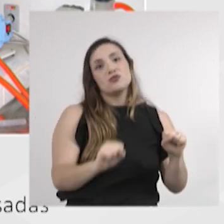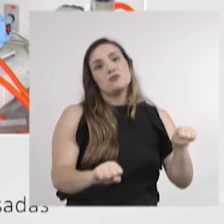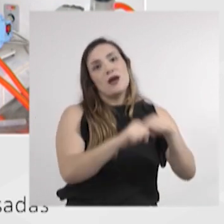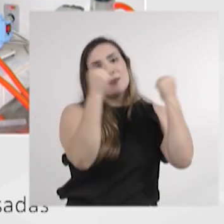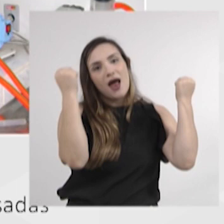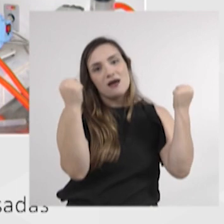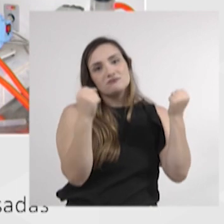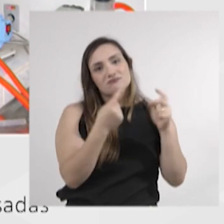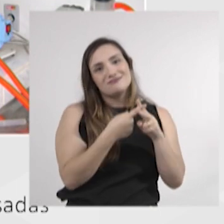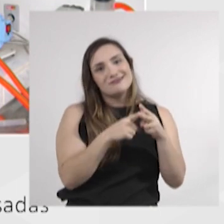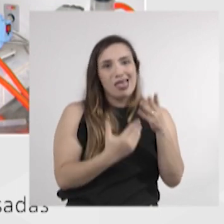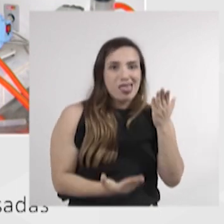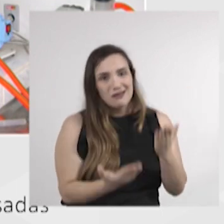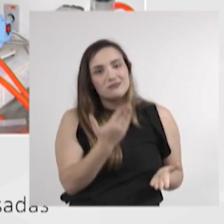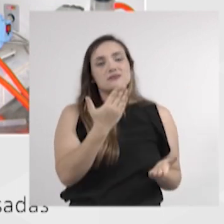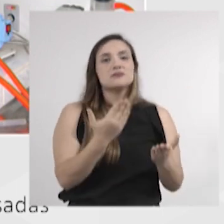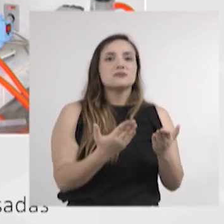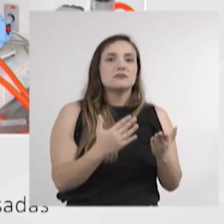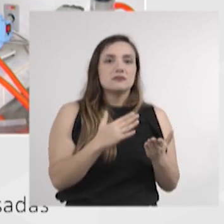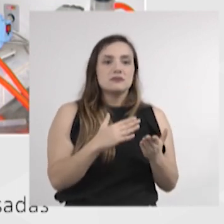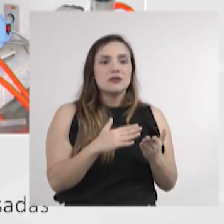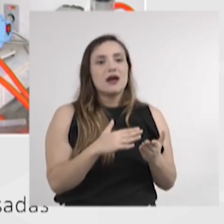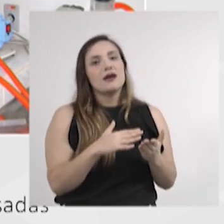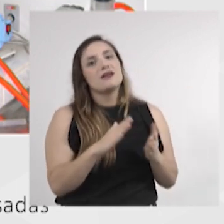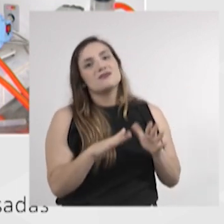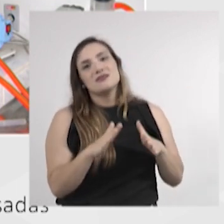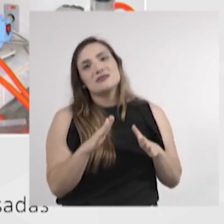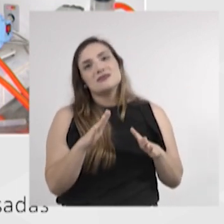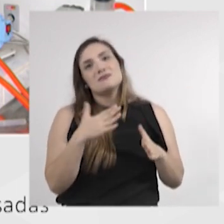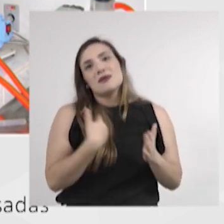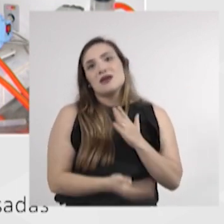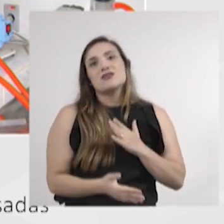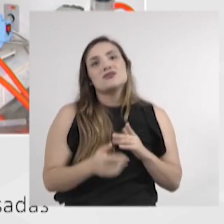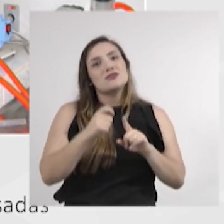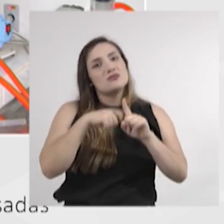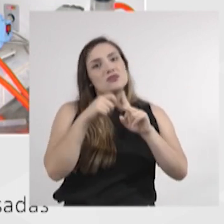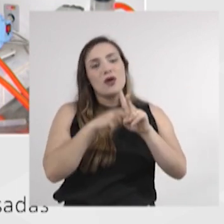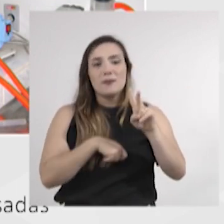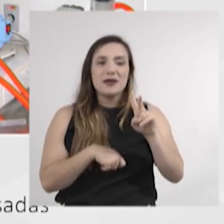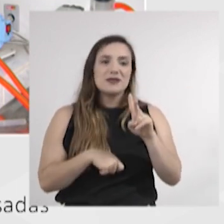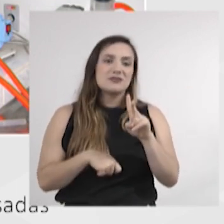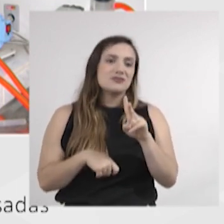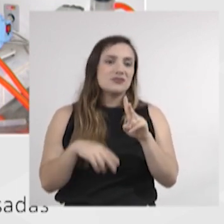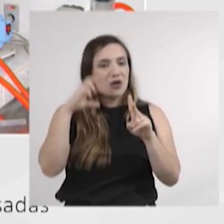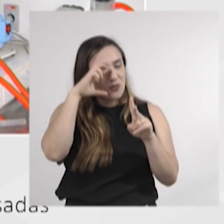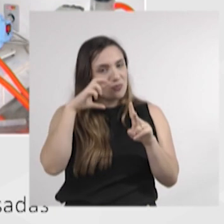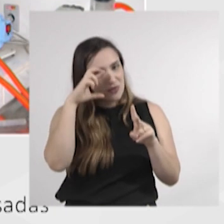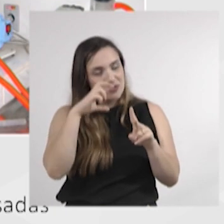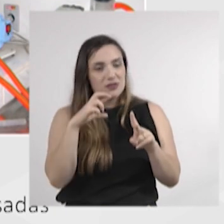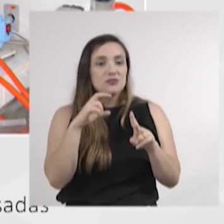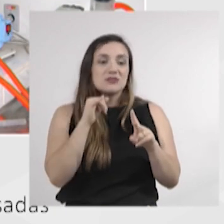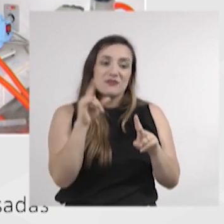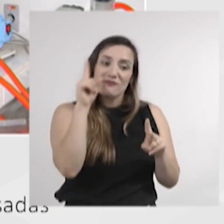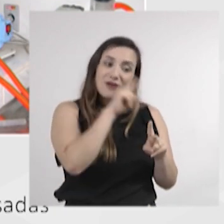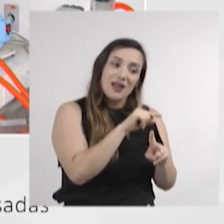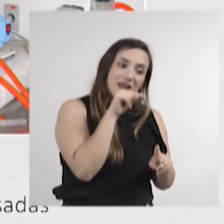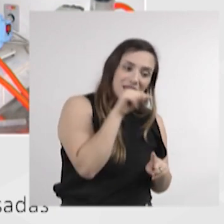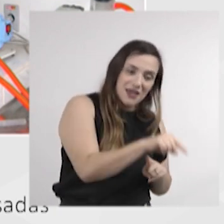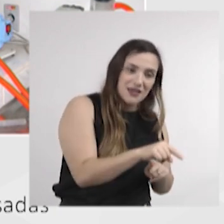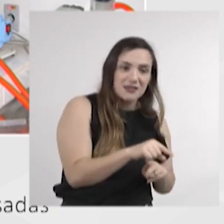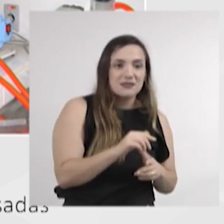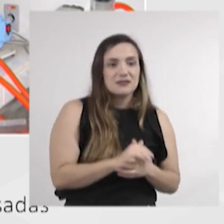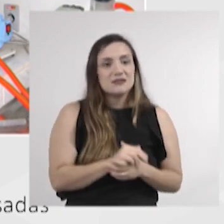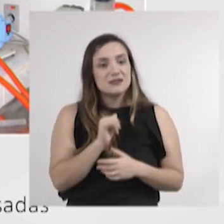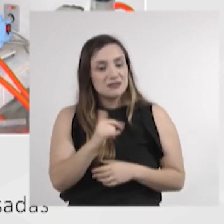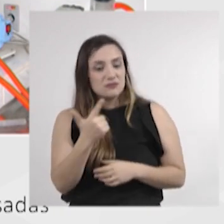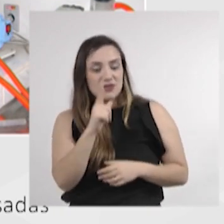funcionar, e se ele para de funcionar, nós perdemos ali de dias até 2 meses de monitoramento. Então, caso falhe o equipamento, ou se